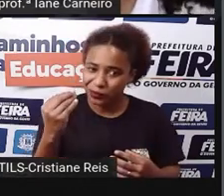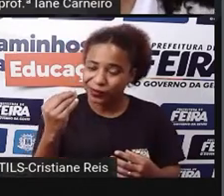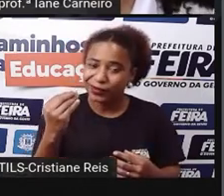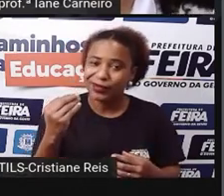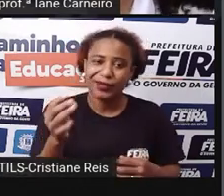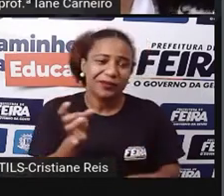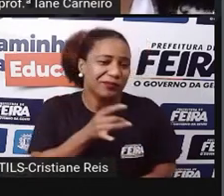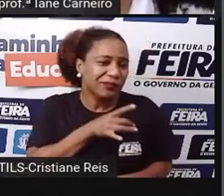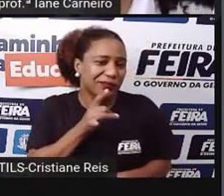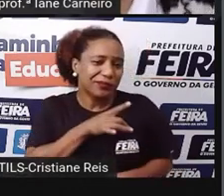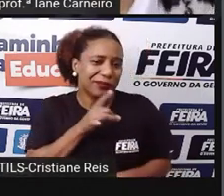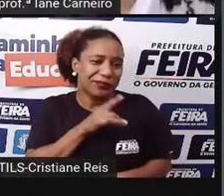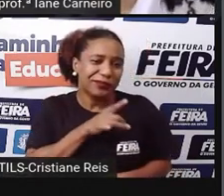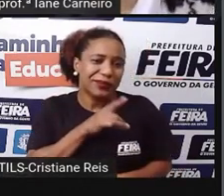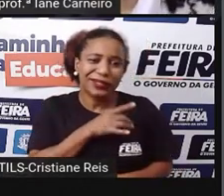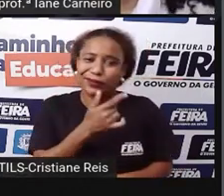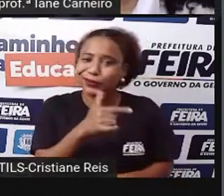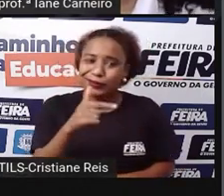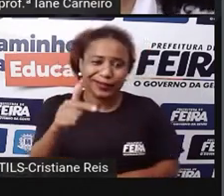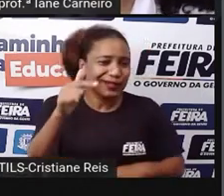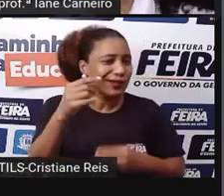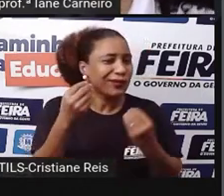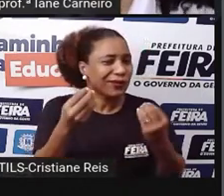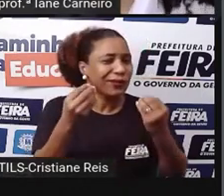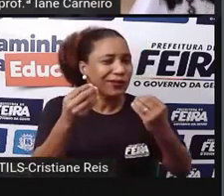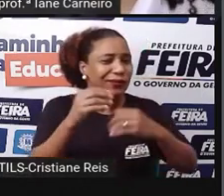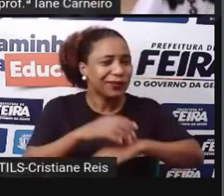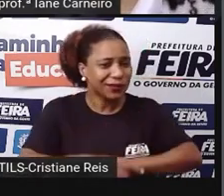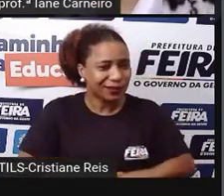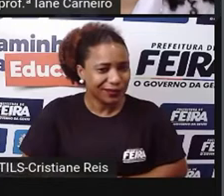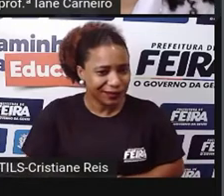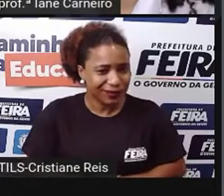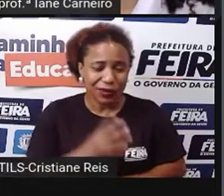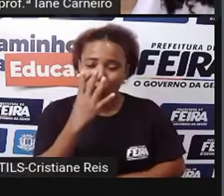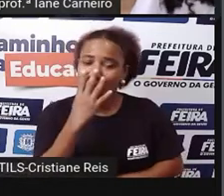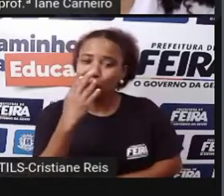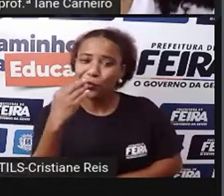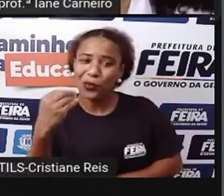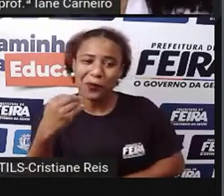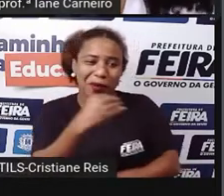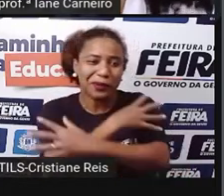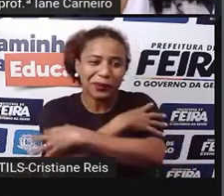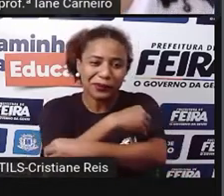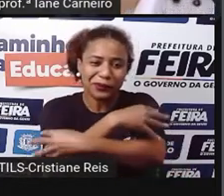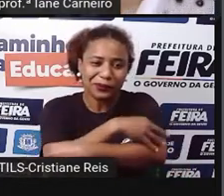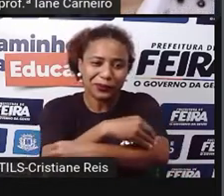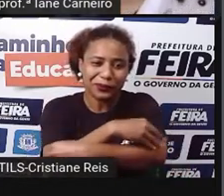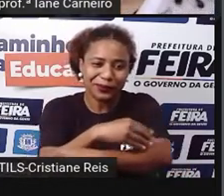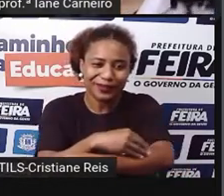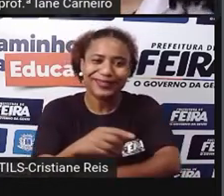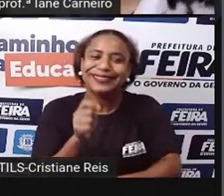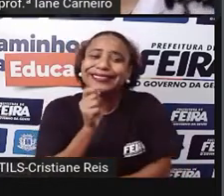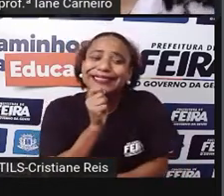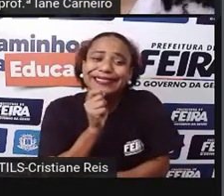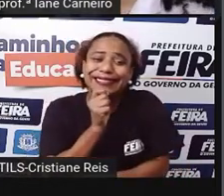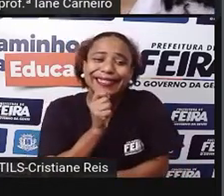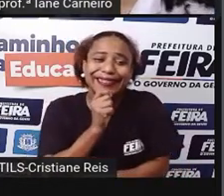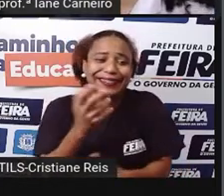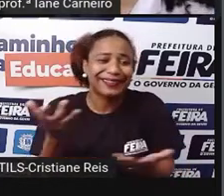é um arremedo de lobo. É feito um lobo sem pelo, lobo pelado.